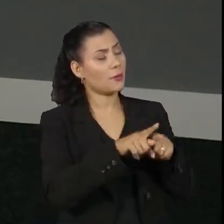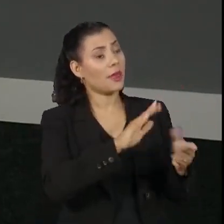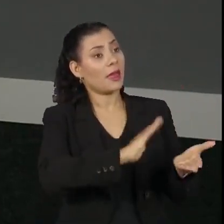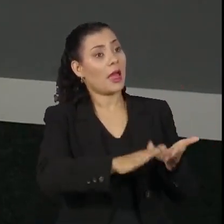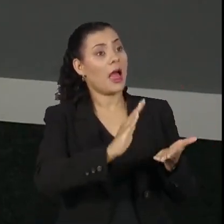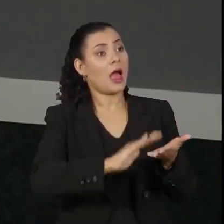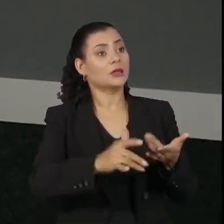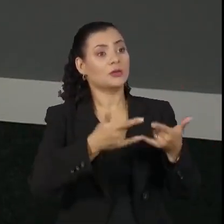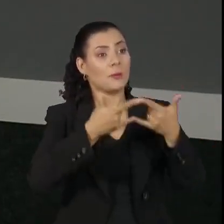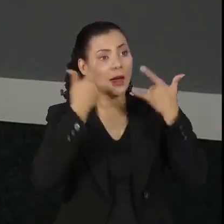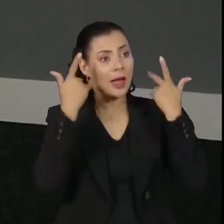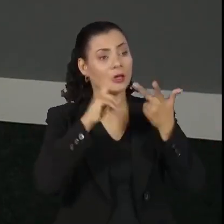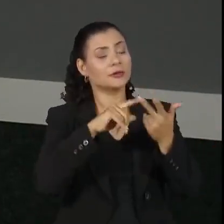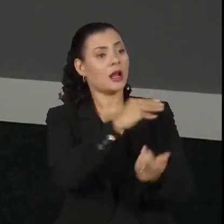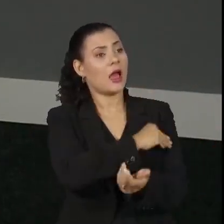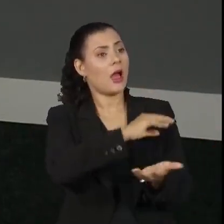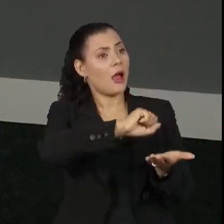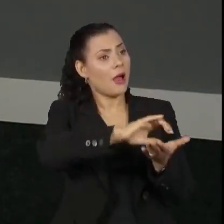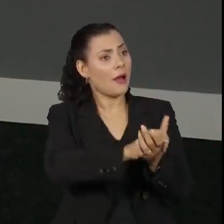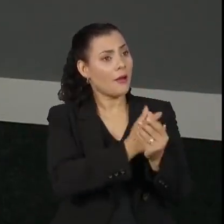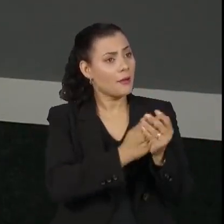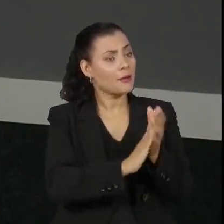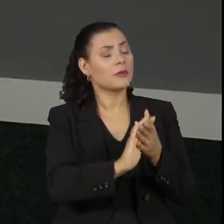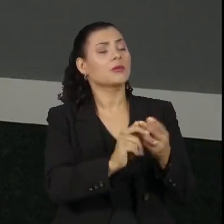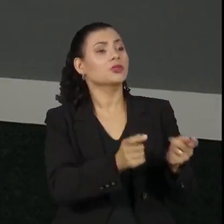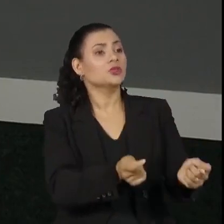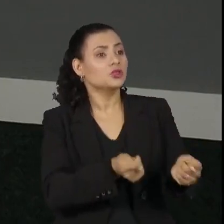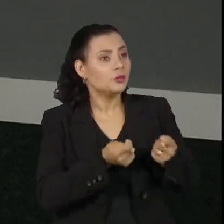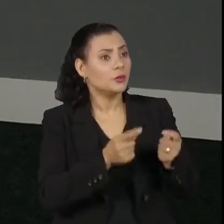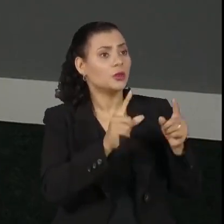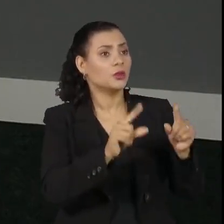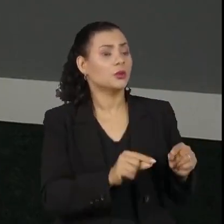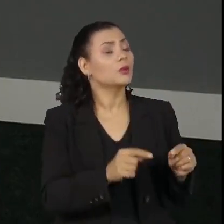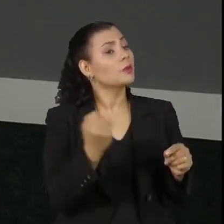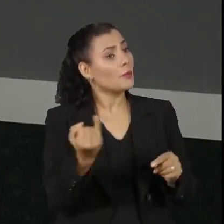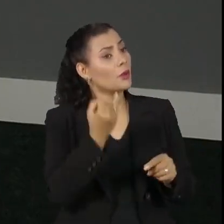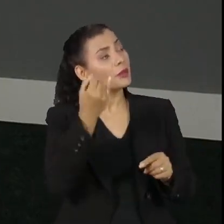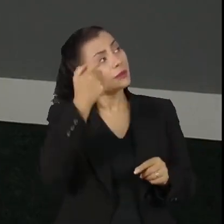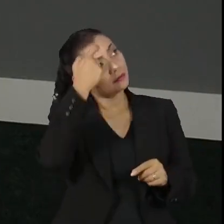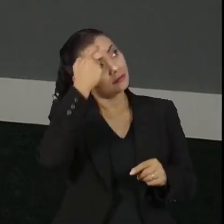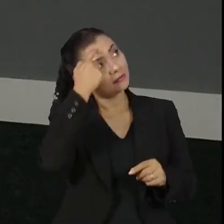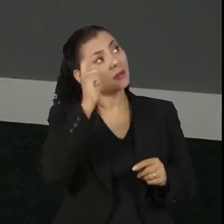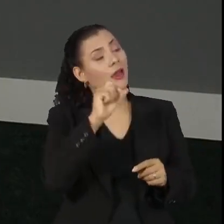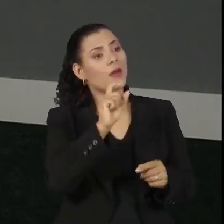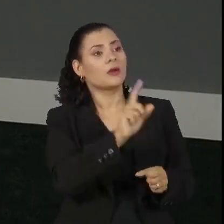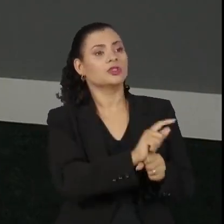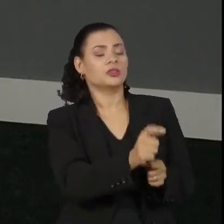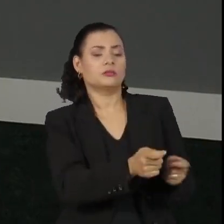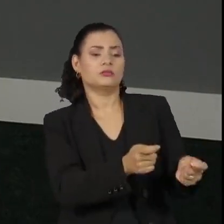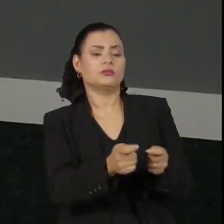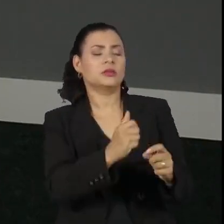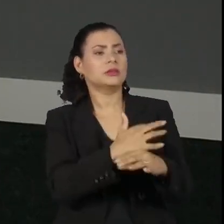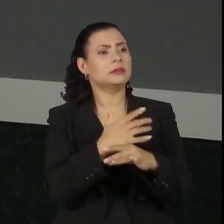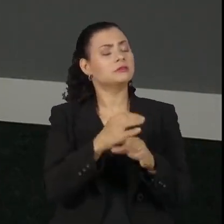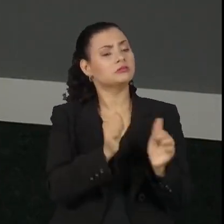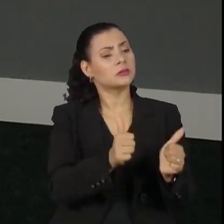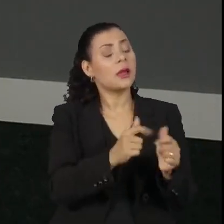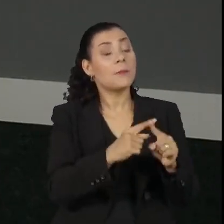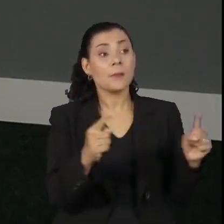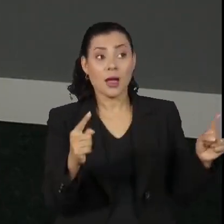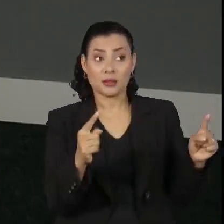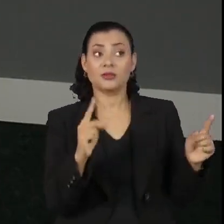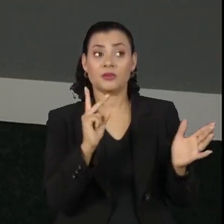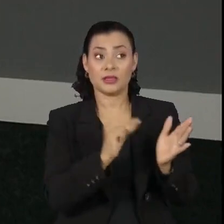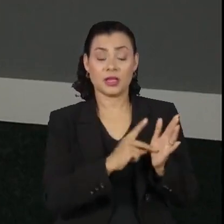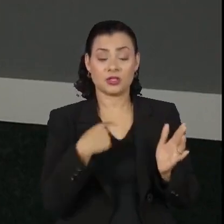com máscara, com álcool em gel, nos grandes estabelecimentos, o que é importante quando a gente pensa na gestão das cidades. Mas o